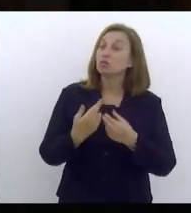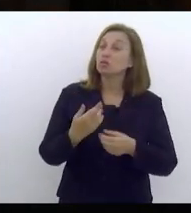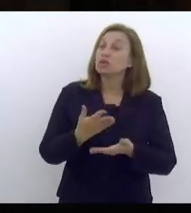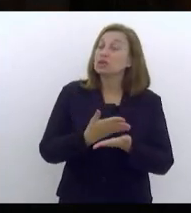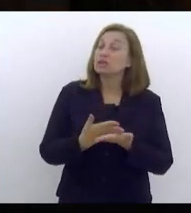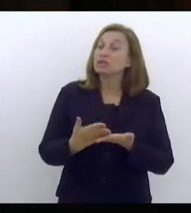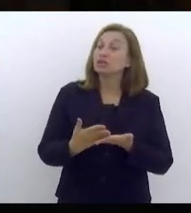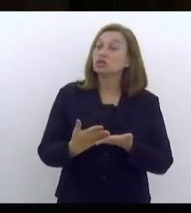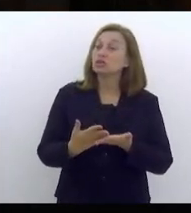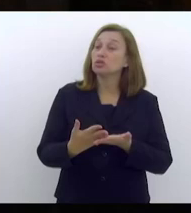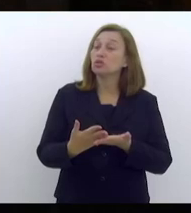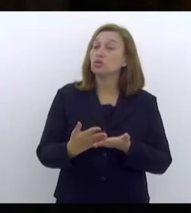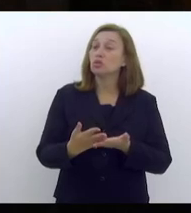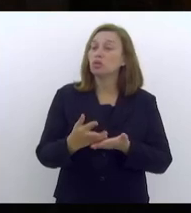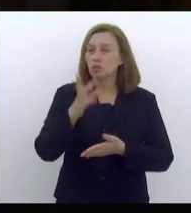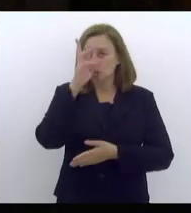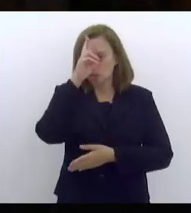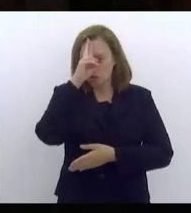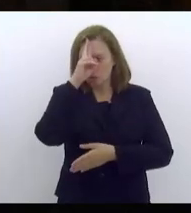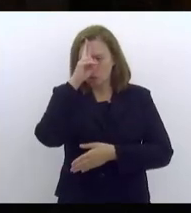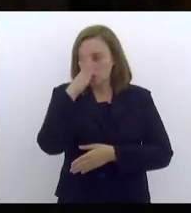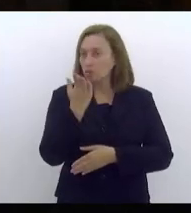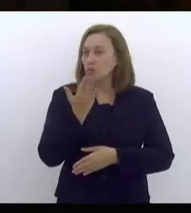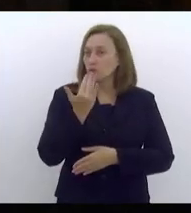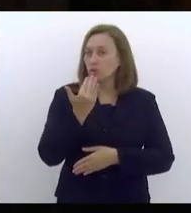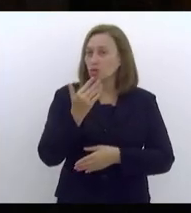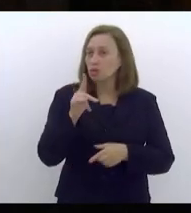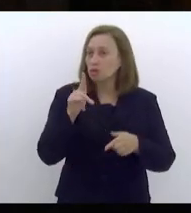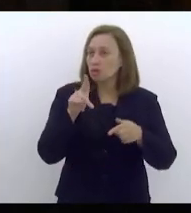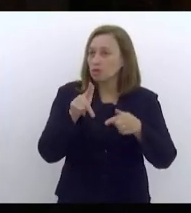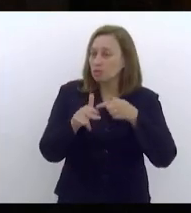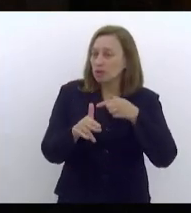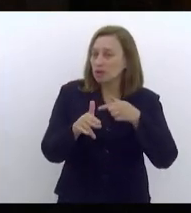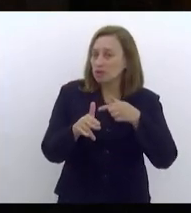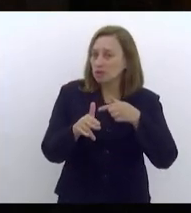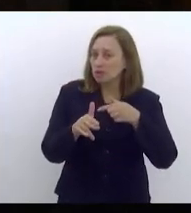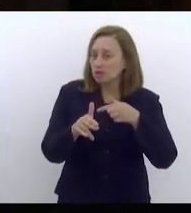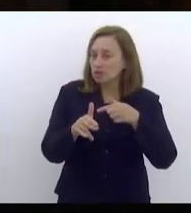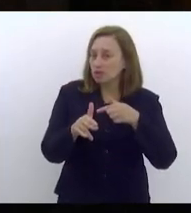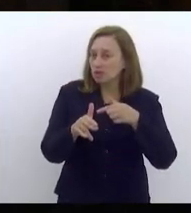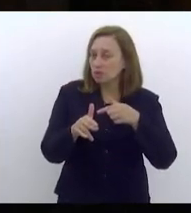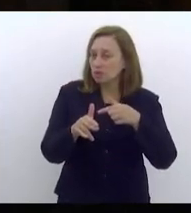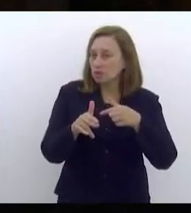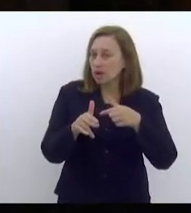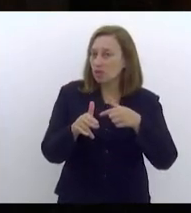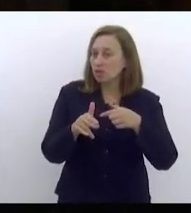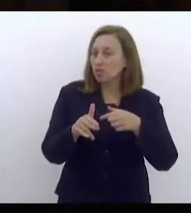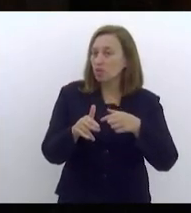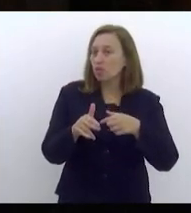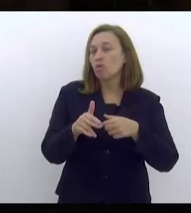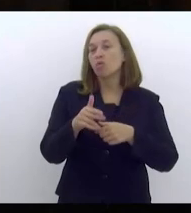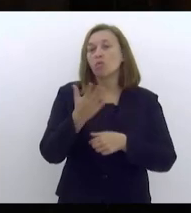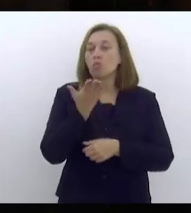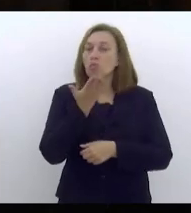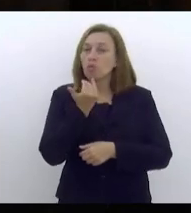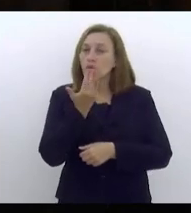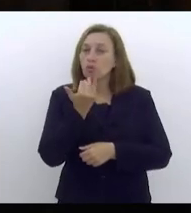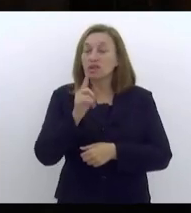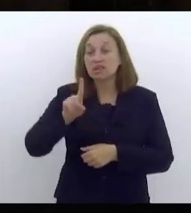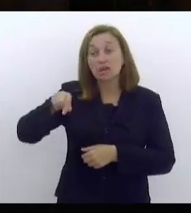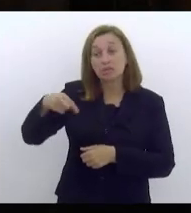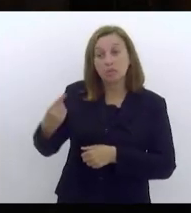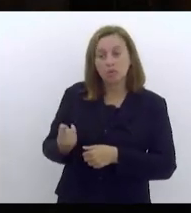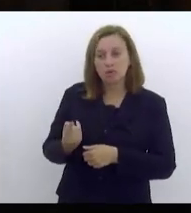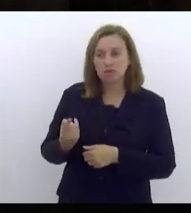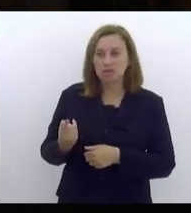meio-dia, teve uma breve interrupção para um breve almoço e